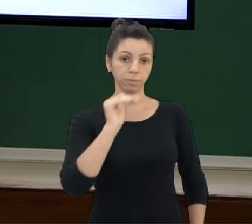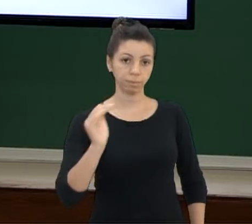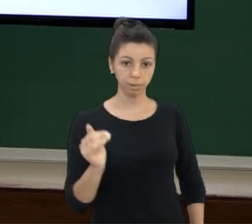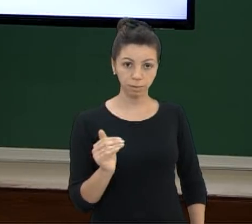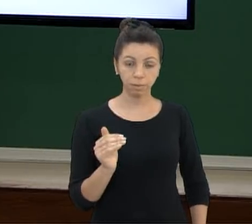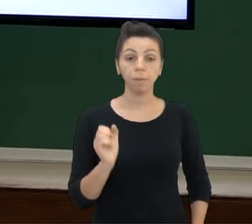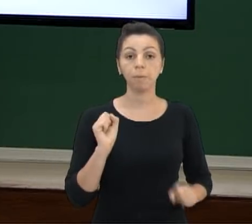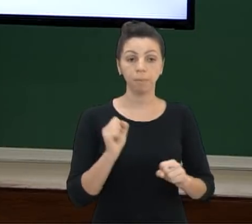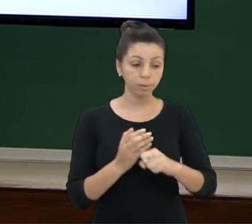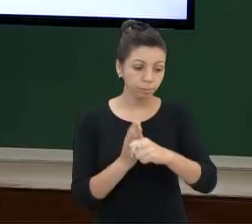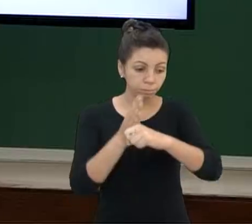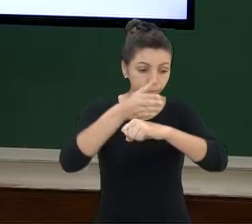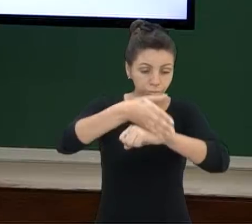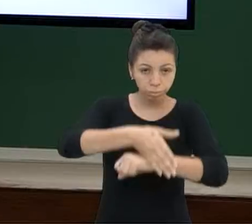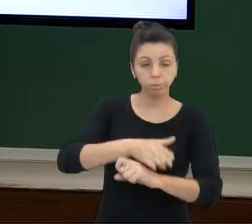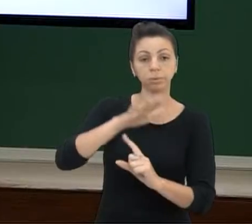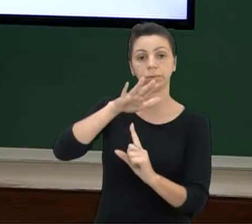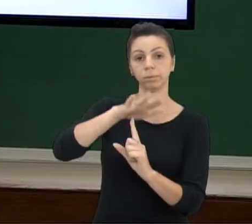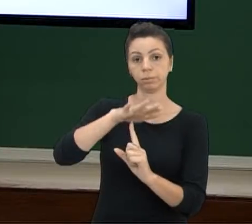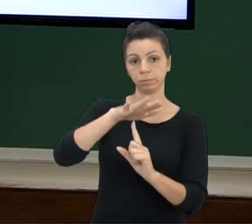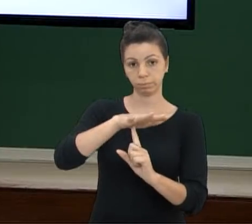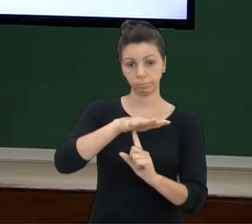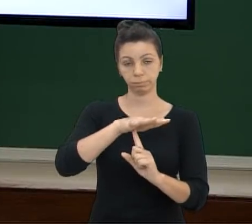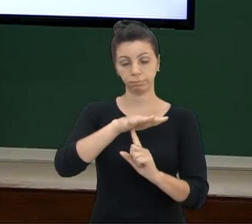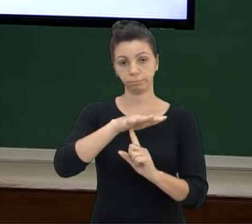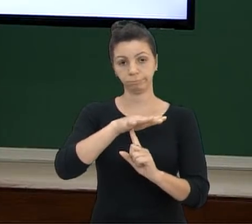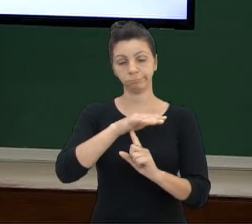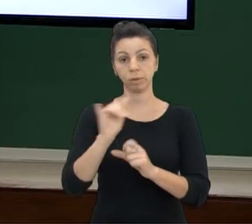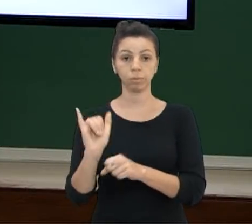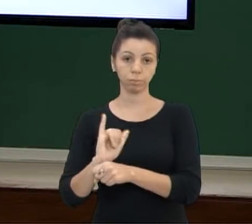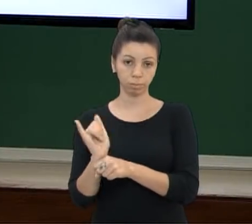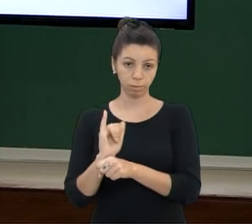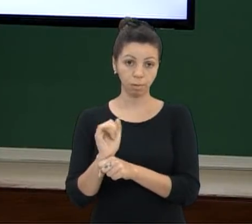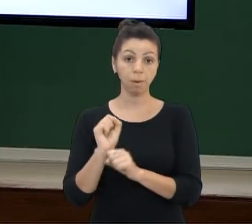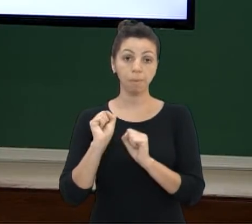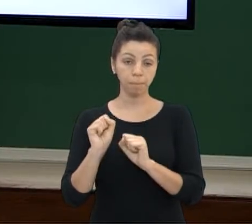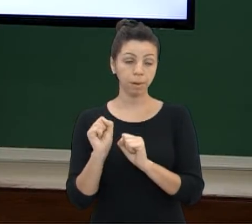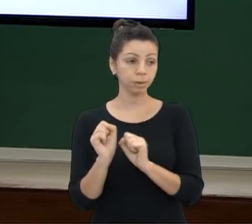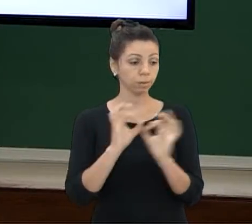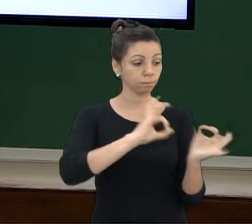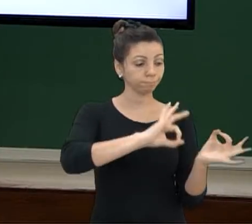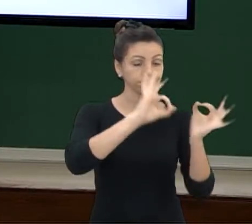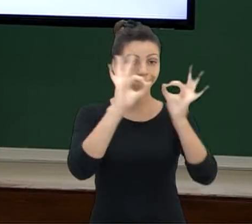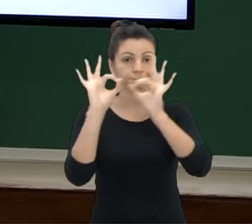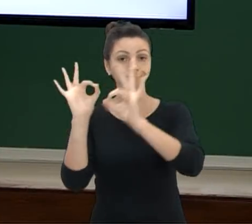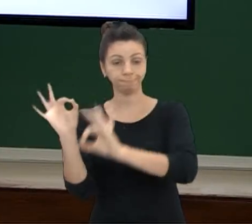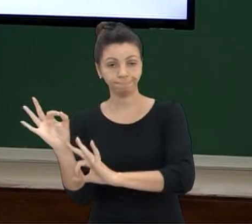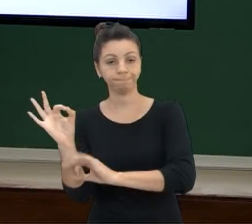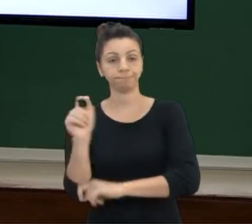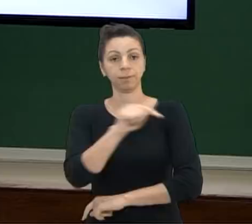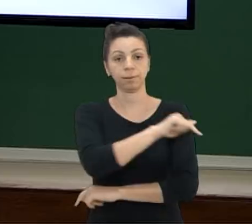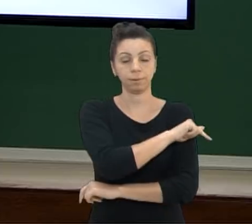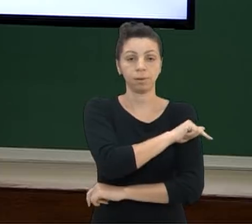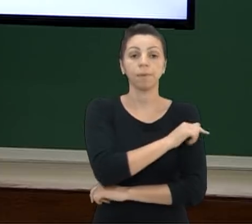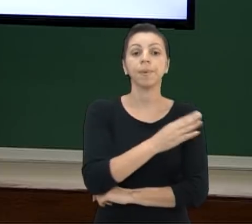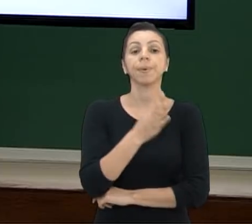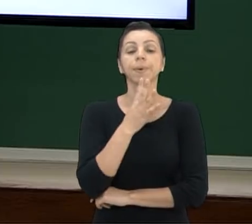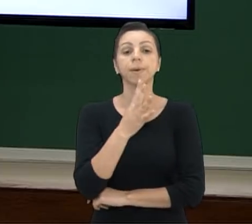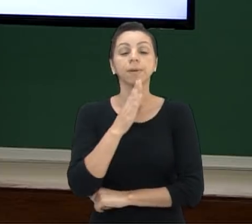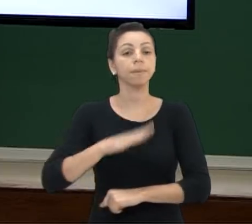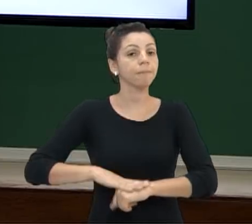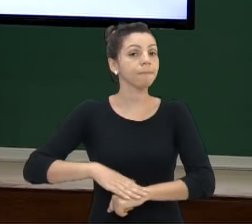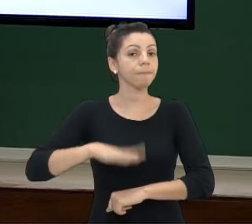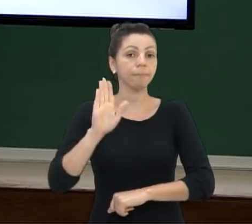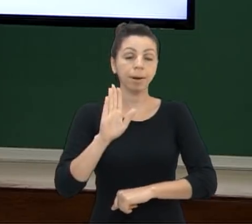pode acessar o canal Aula Paraná lá no YouTube e você poderá assistir às aulas do 7º ano, que você estará conhecendo um pouco mais